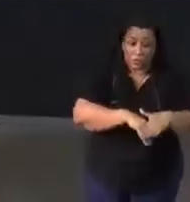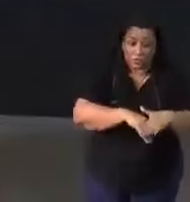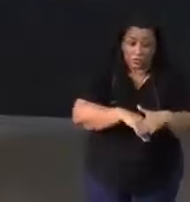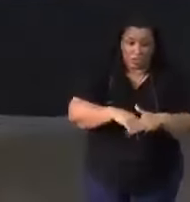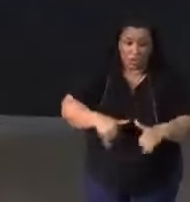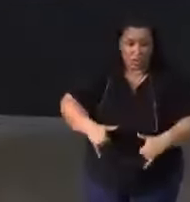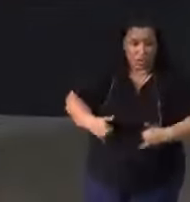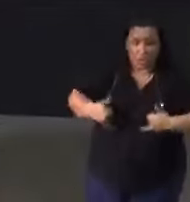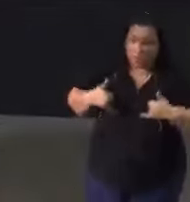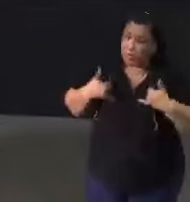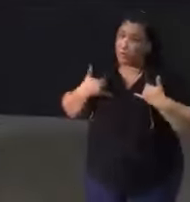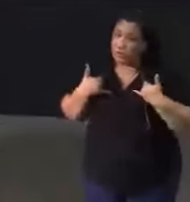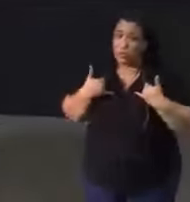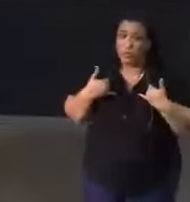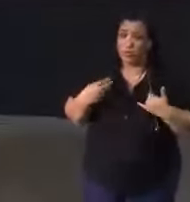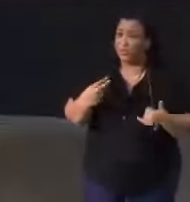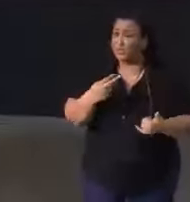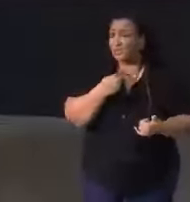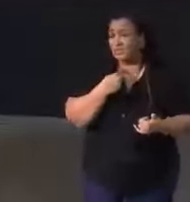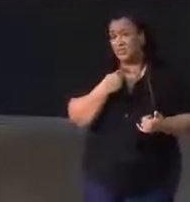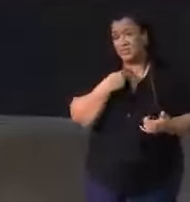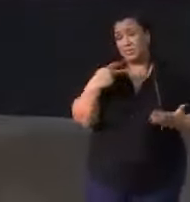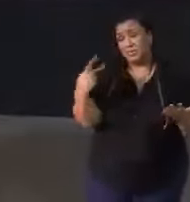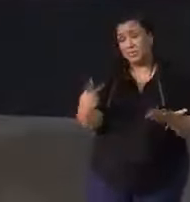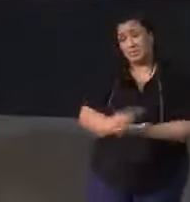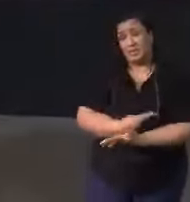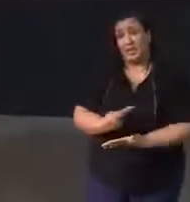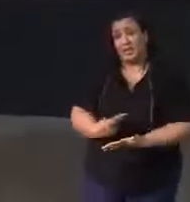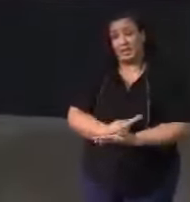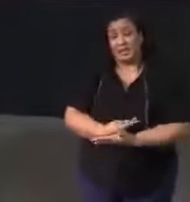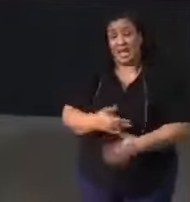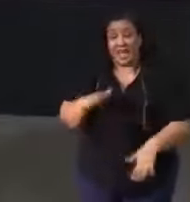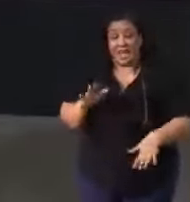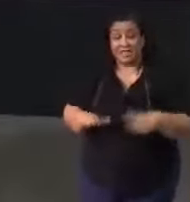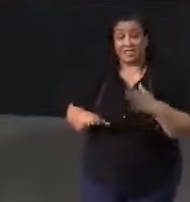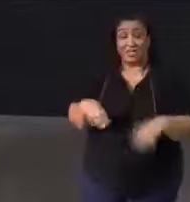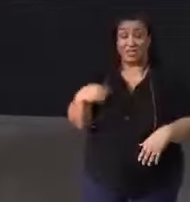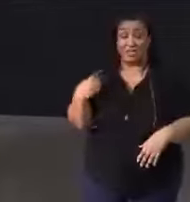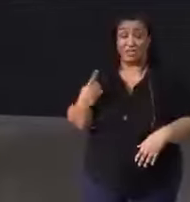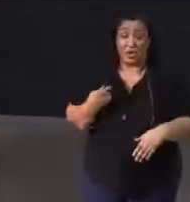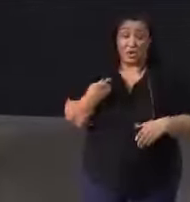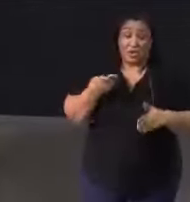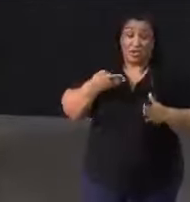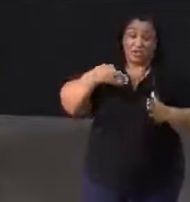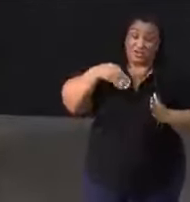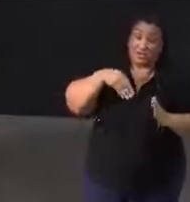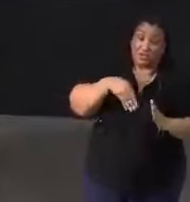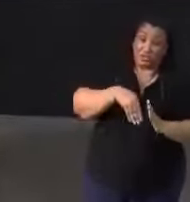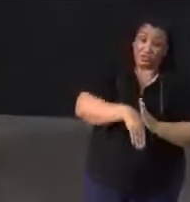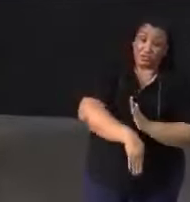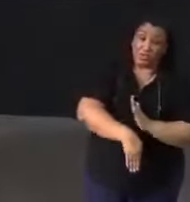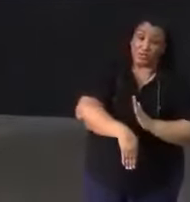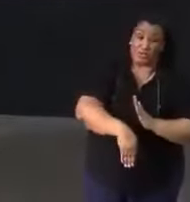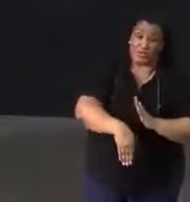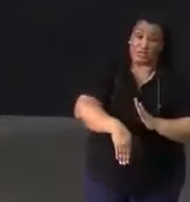E às vezes a gente é soberbo por conta das nossas frustrações, e a gente pega